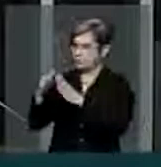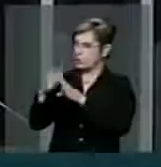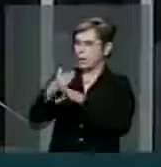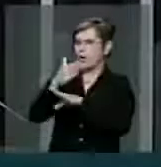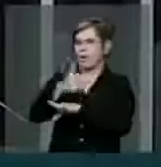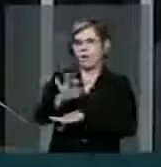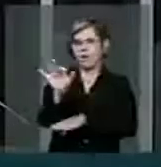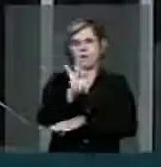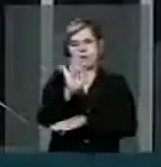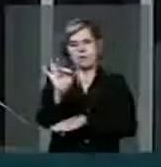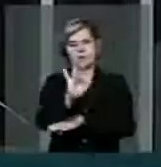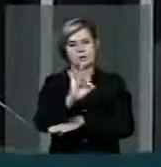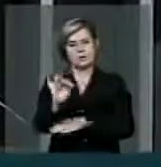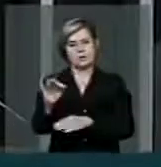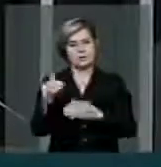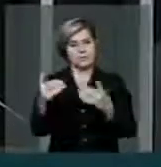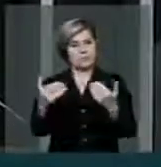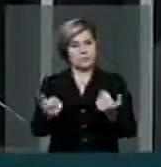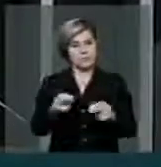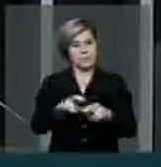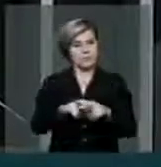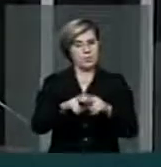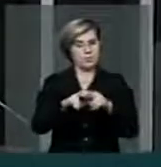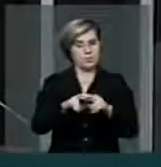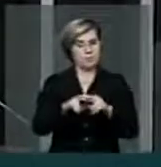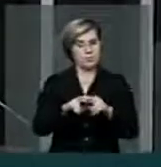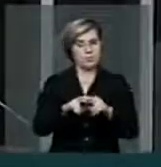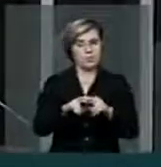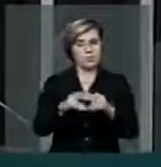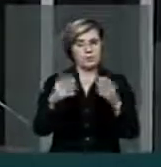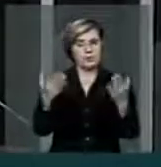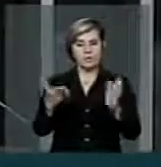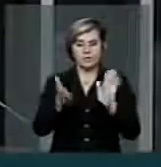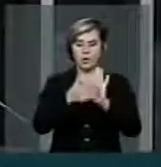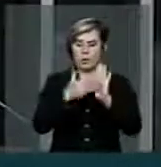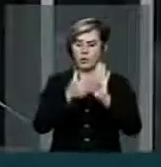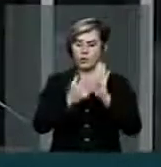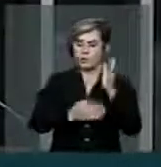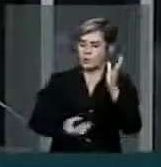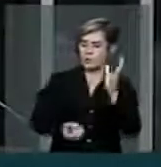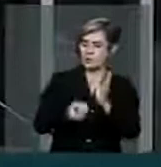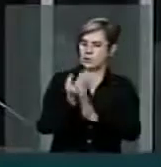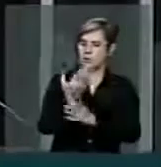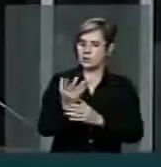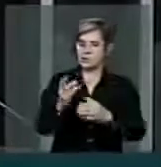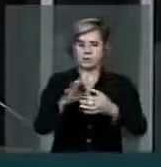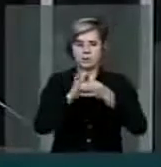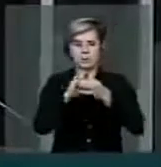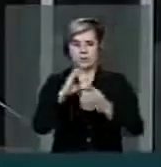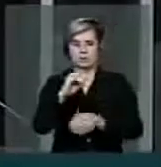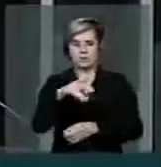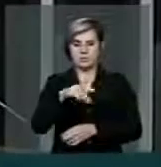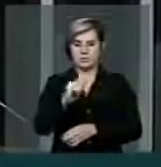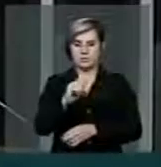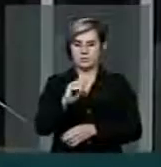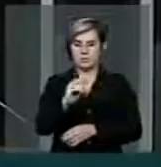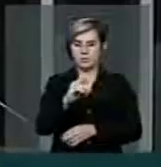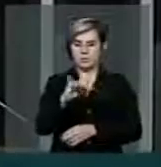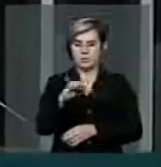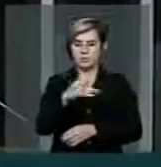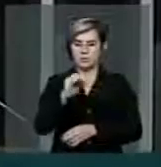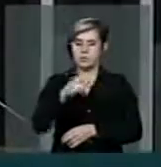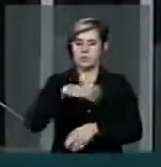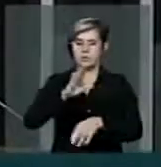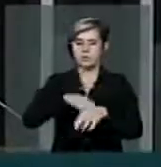ela passa, portanto. E nesse sentido, e este é o propósito da criação do consórcio Comifec, que reúne mais de